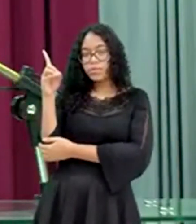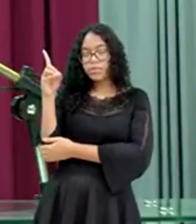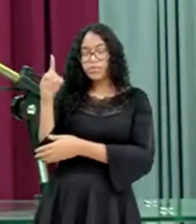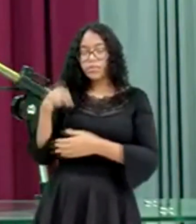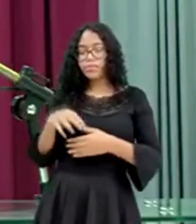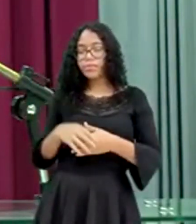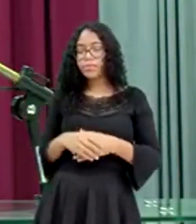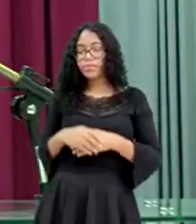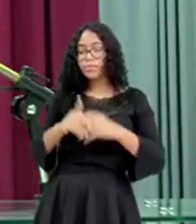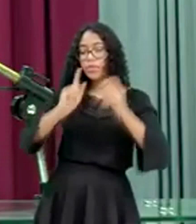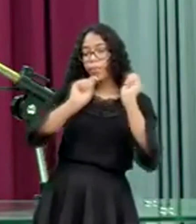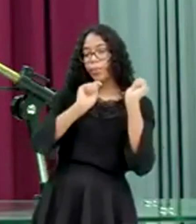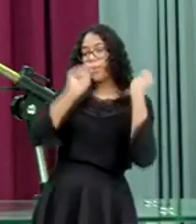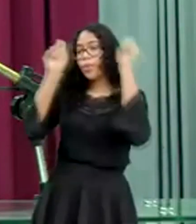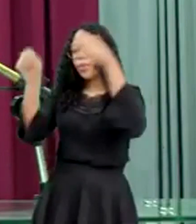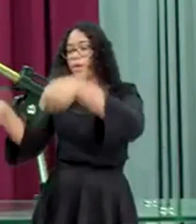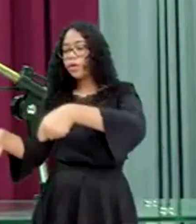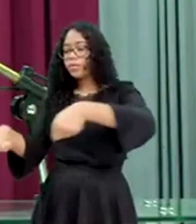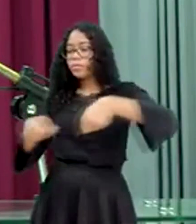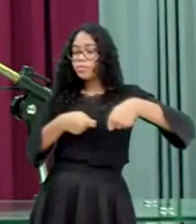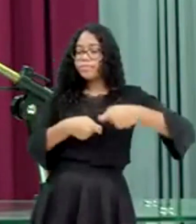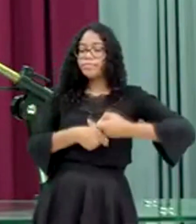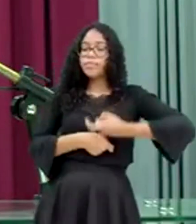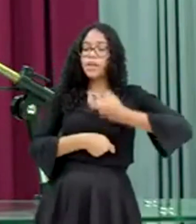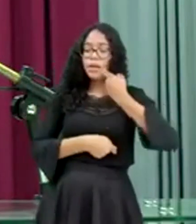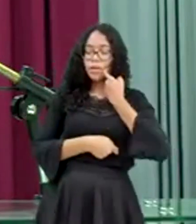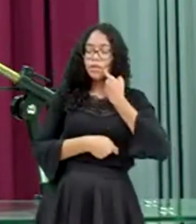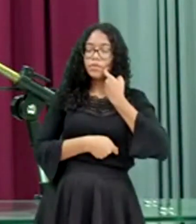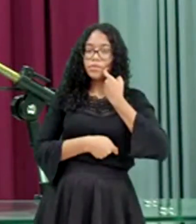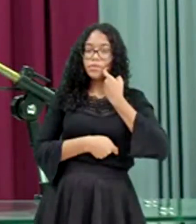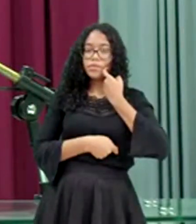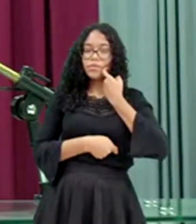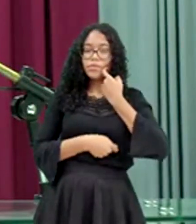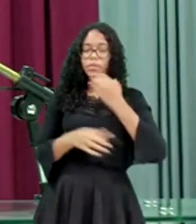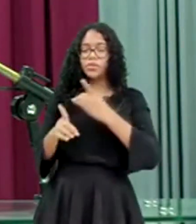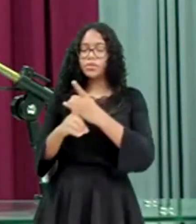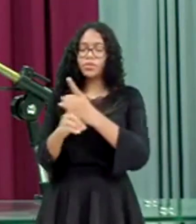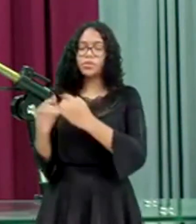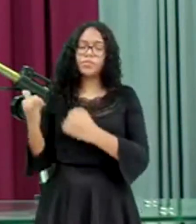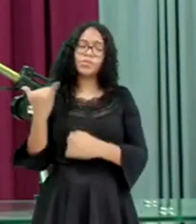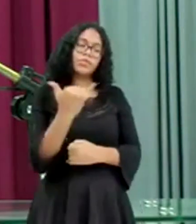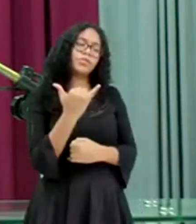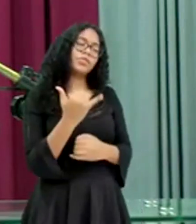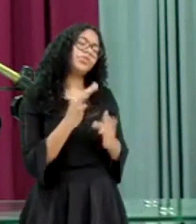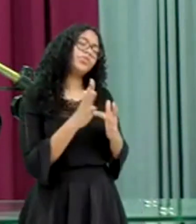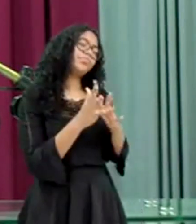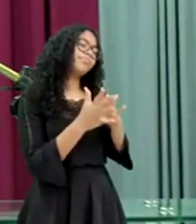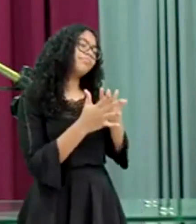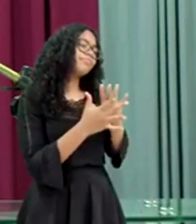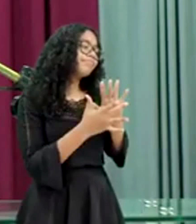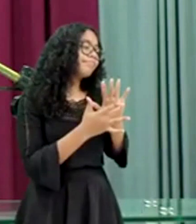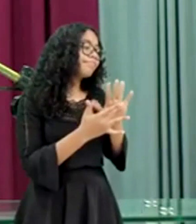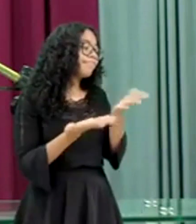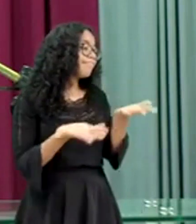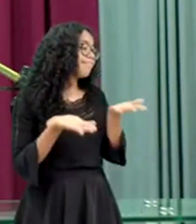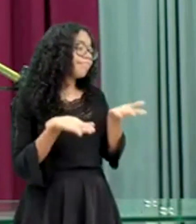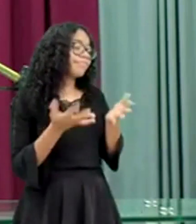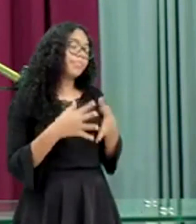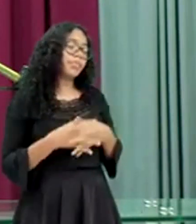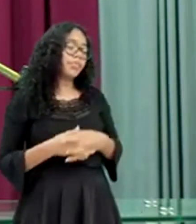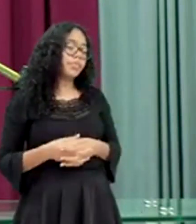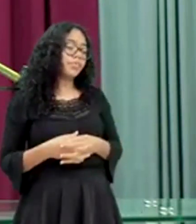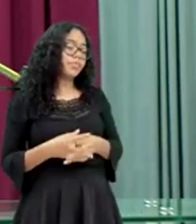E lancem as redes para pescar. Eles dizem: Senhor, assim tipo, nós